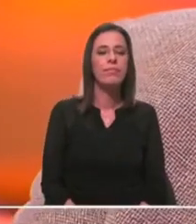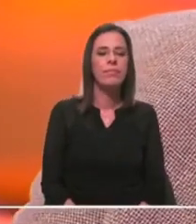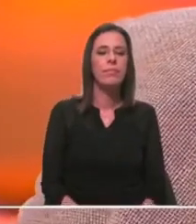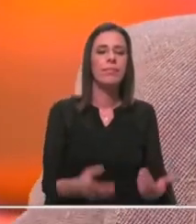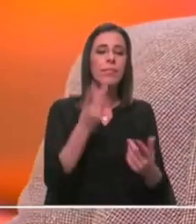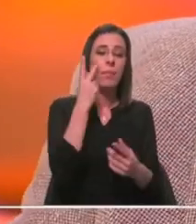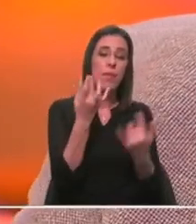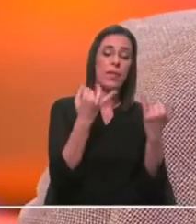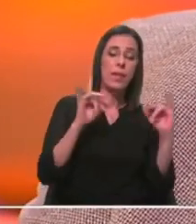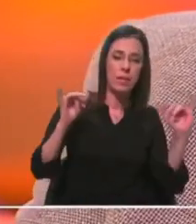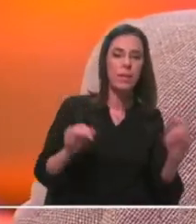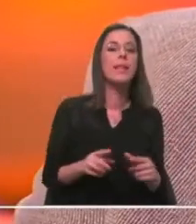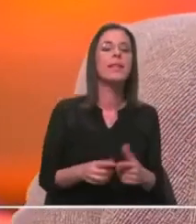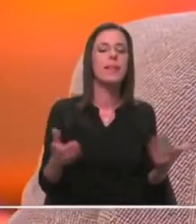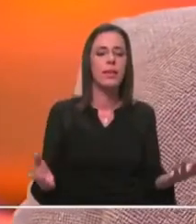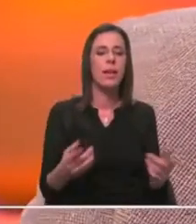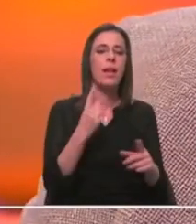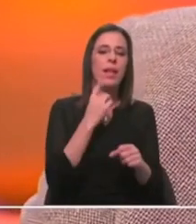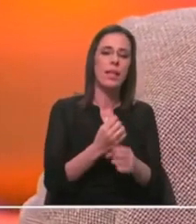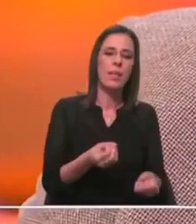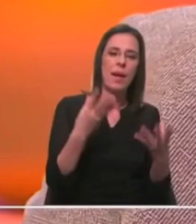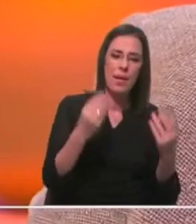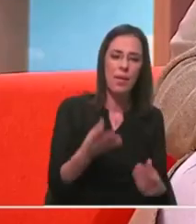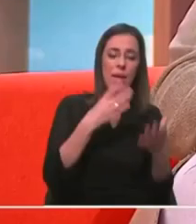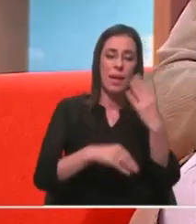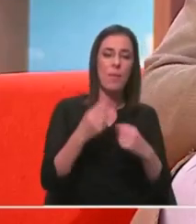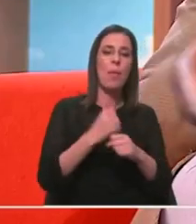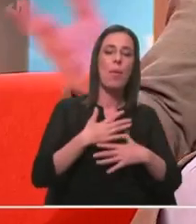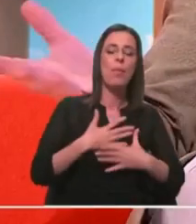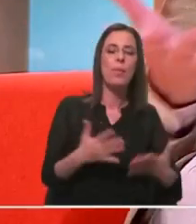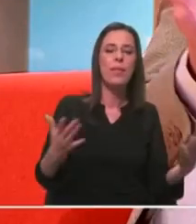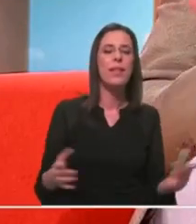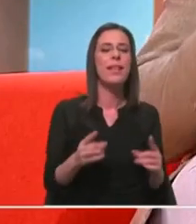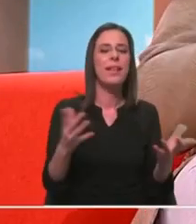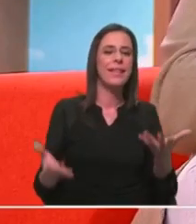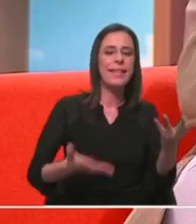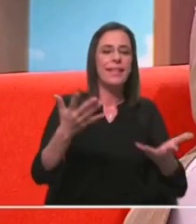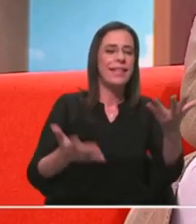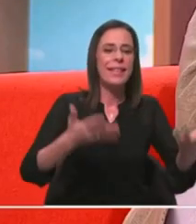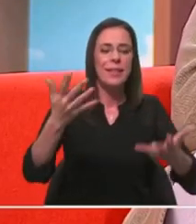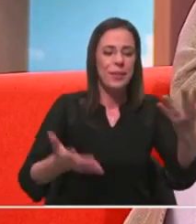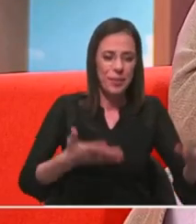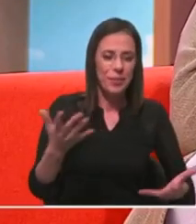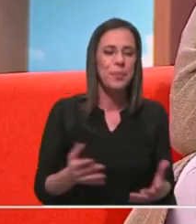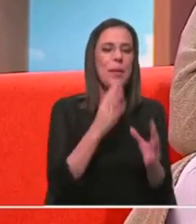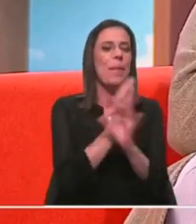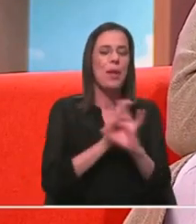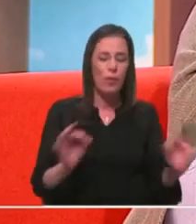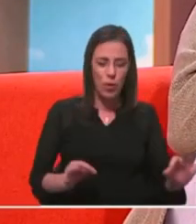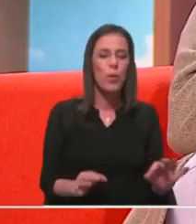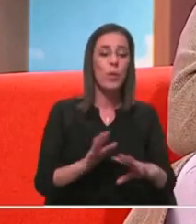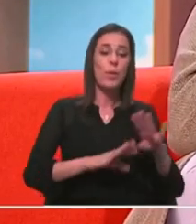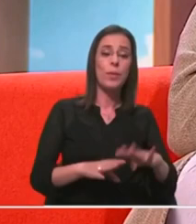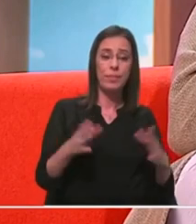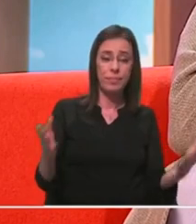ter uma vida independente e e arranjar um trabalho e e aprender um ofício etc e é assim que se vão mudando as pessoas é maravilhos faz E é assim que se